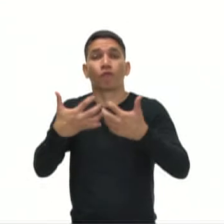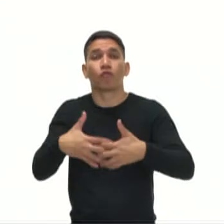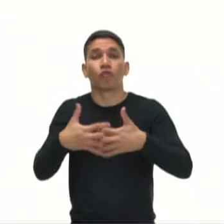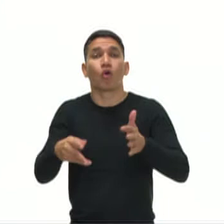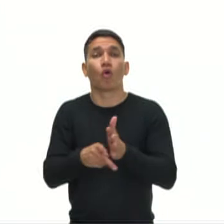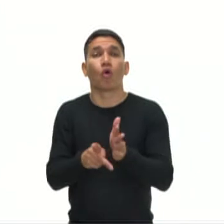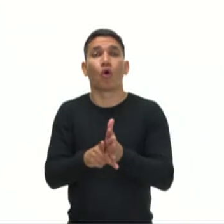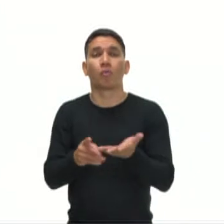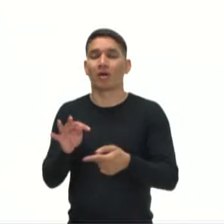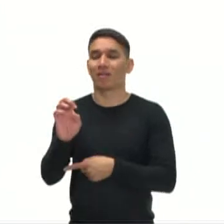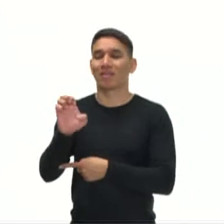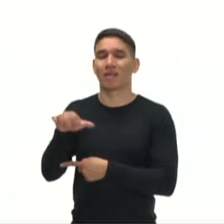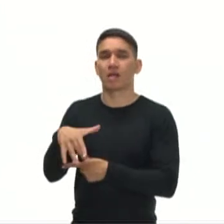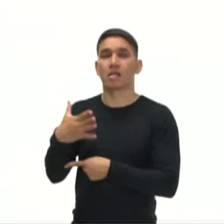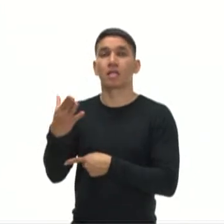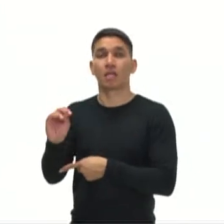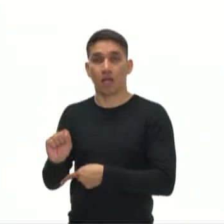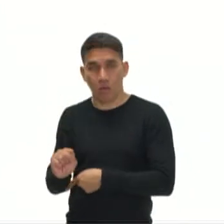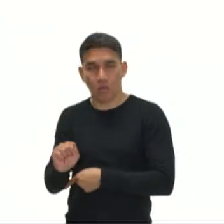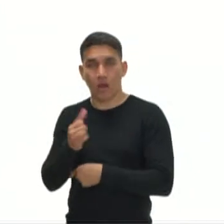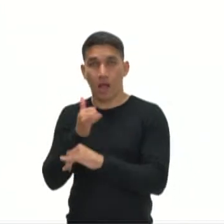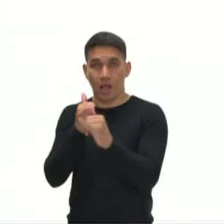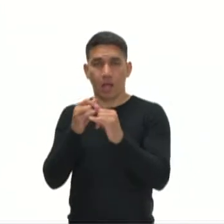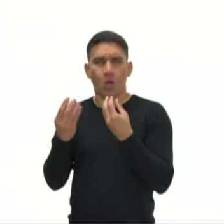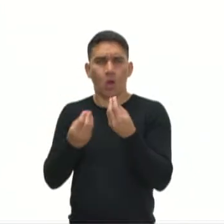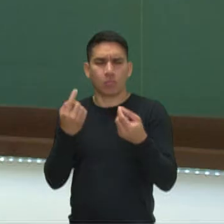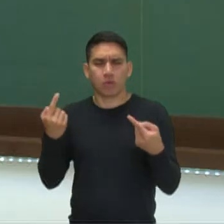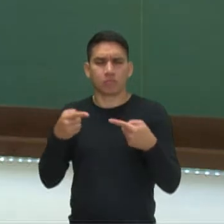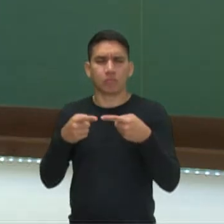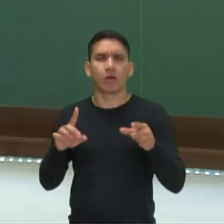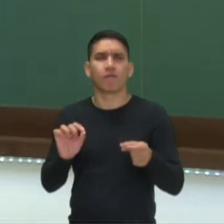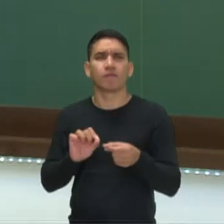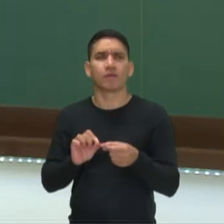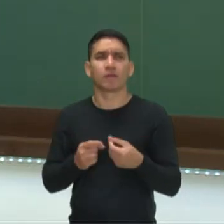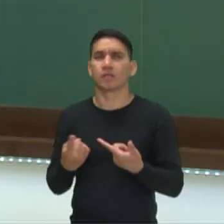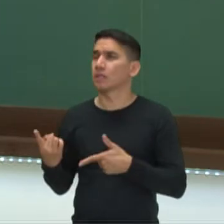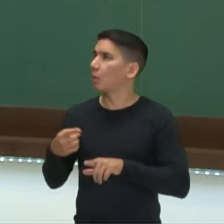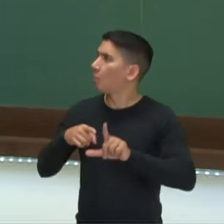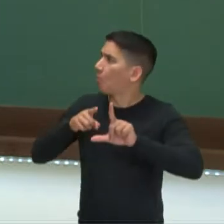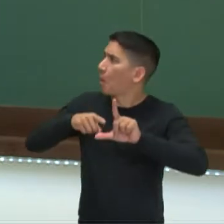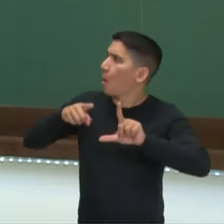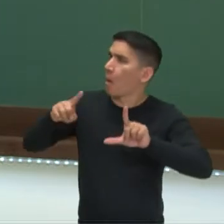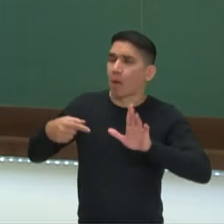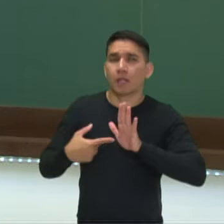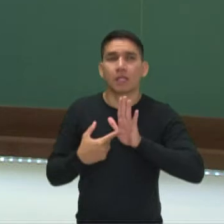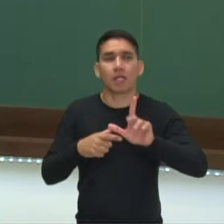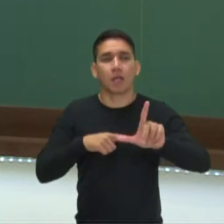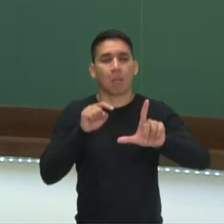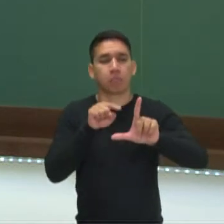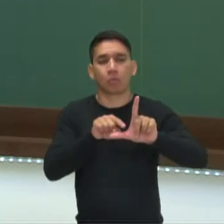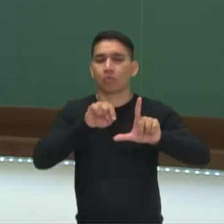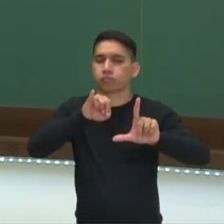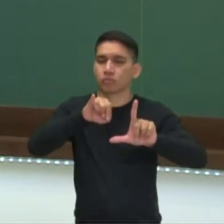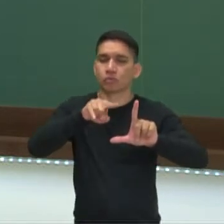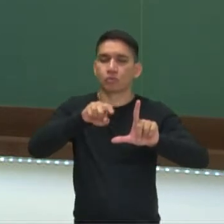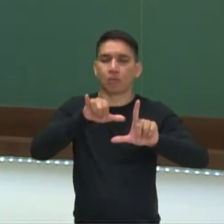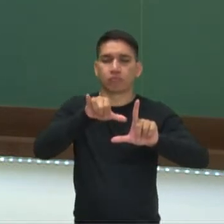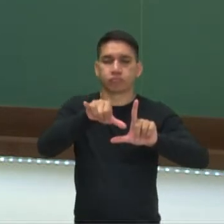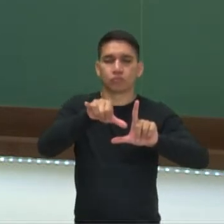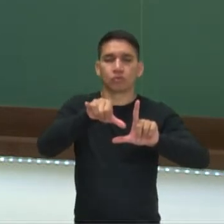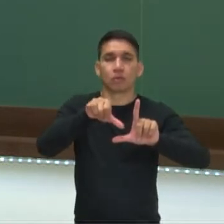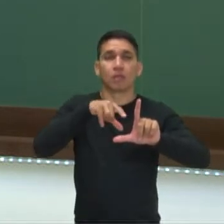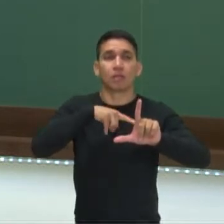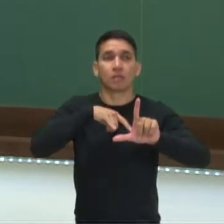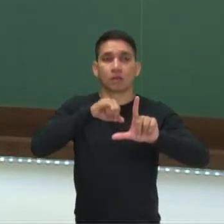ele aplicado. Determine sua resistência elétrica. Então você tem um gráfico aqui que apresenta dois pontos de coordenadas aqui bem explícitos,